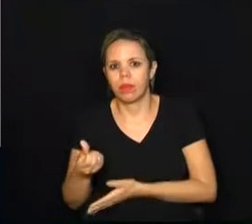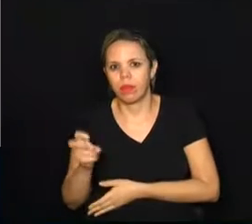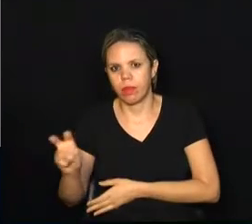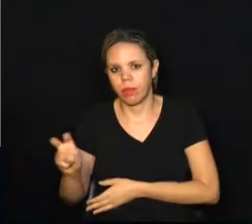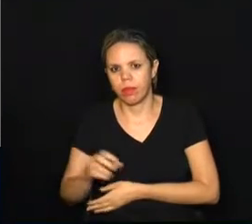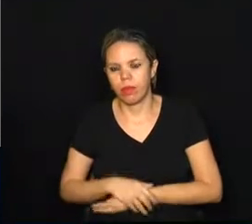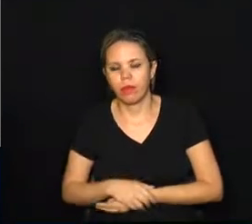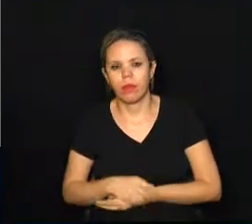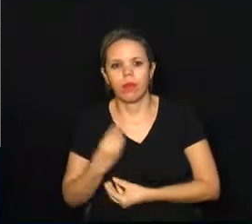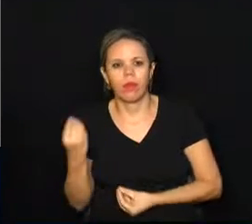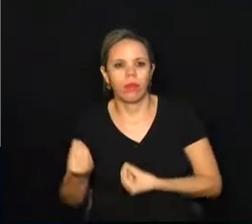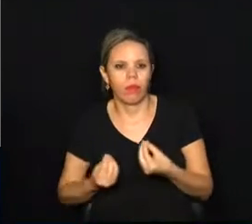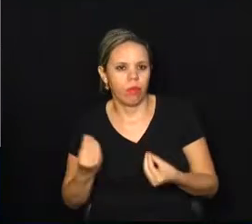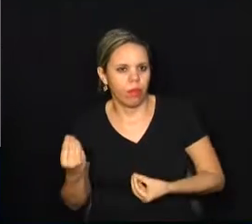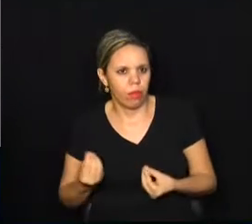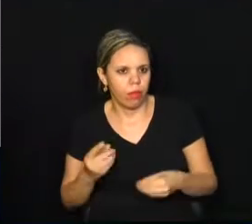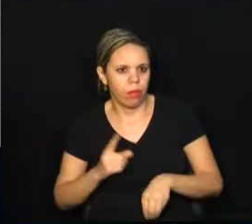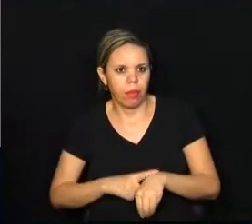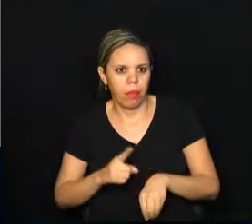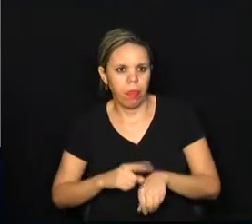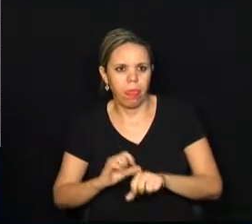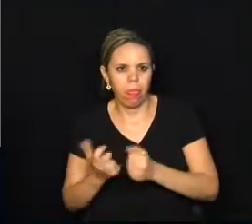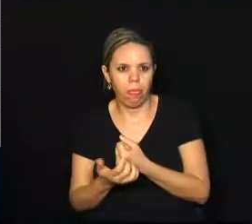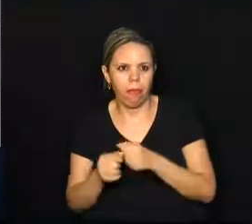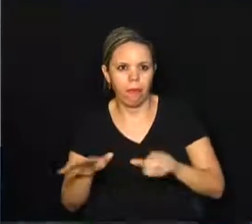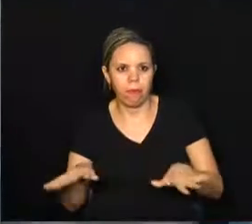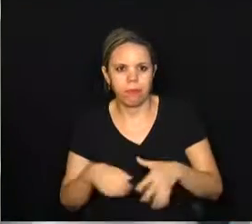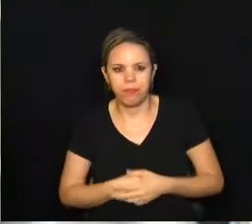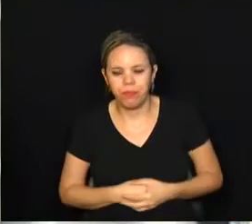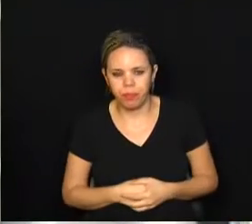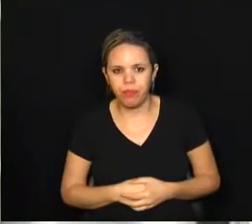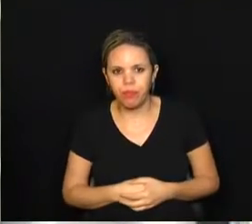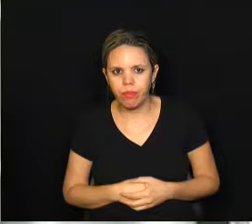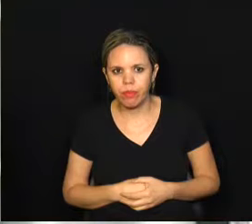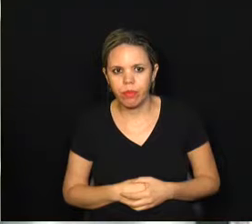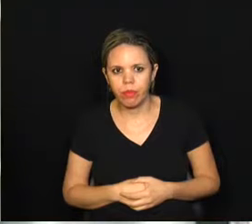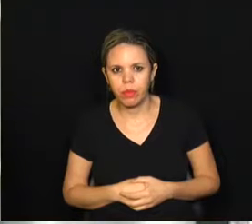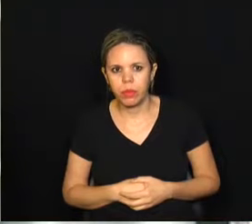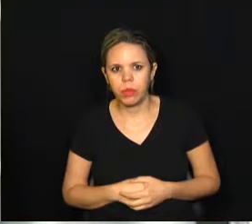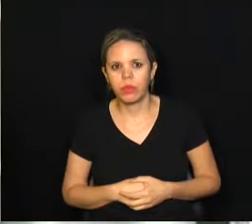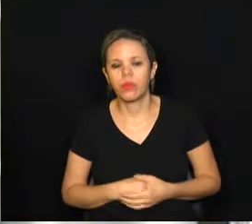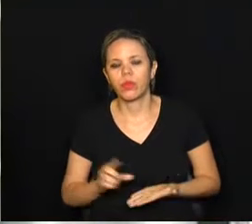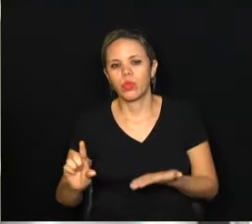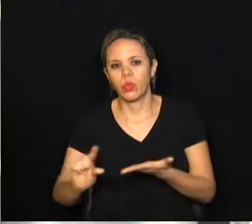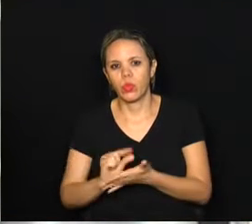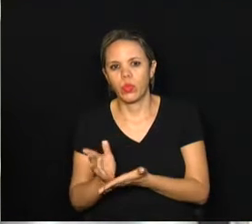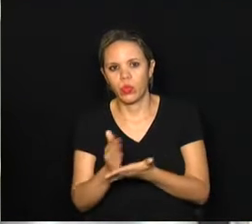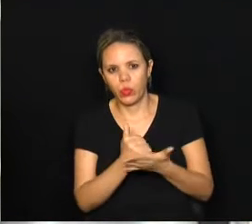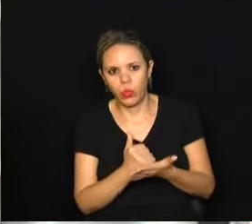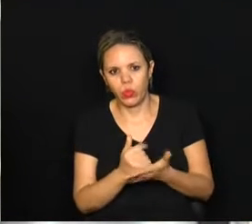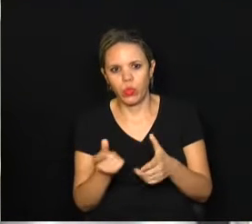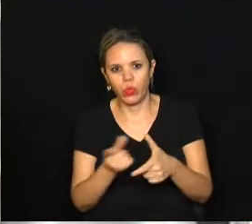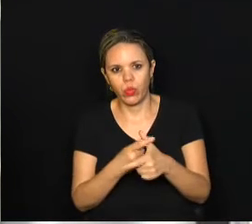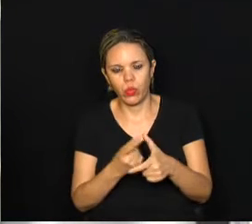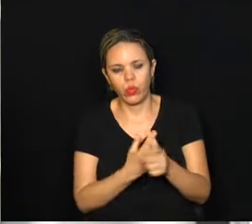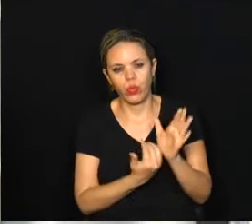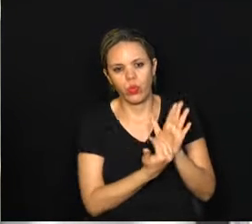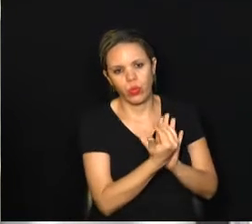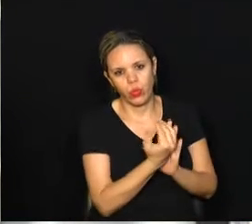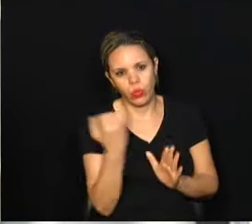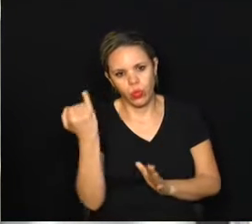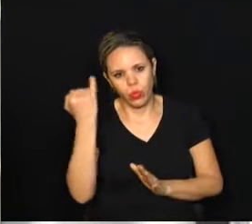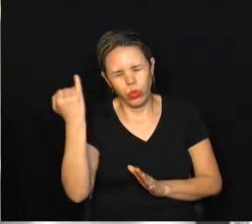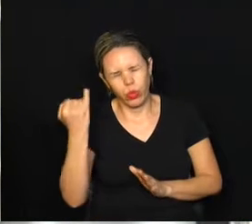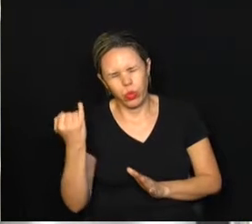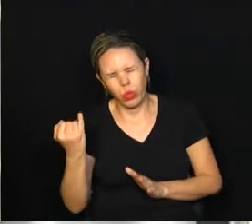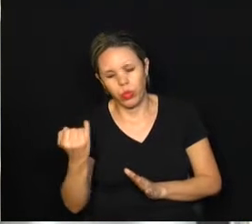65. Como no momento de pandemia as receitas públicas diminuem e as despesas aumentam, é importante que